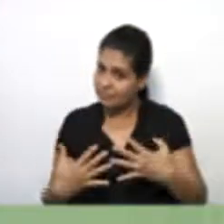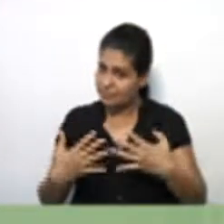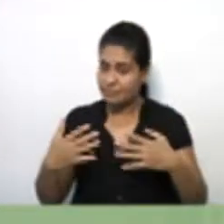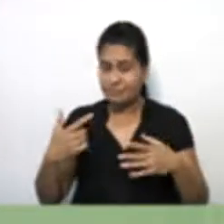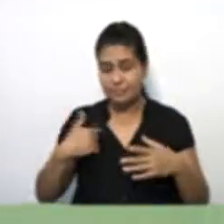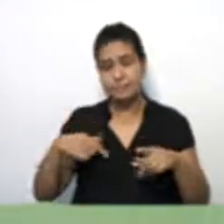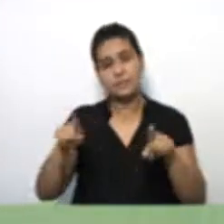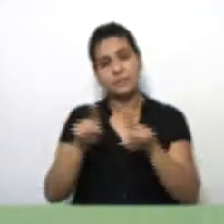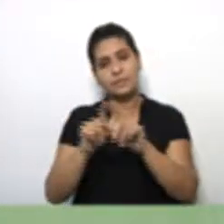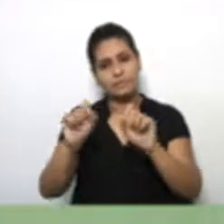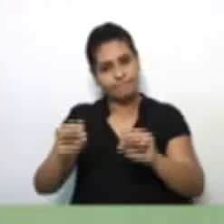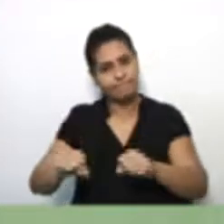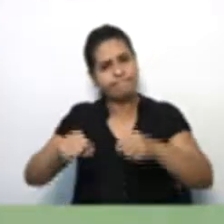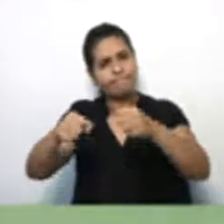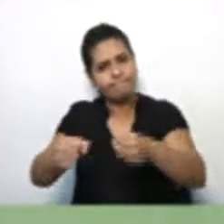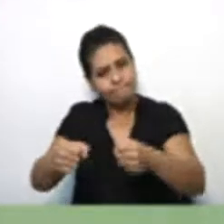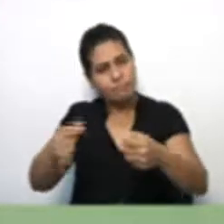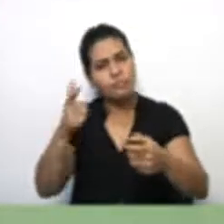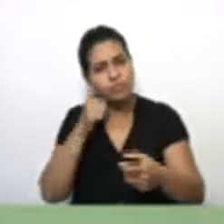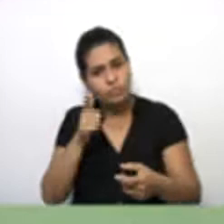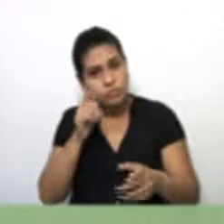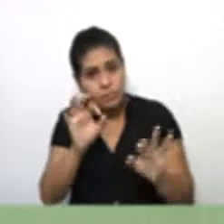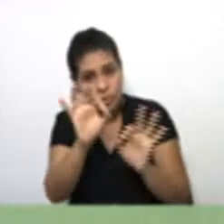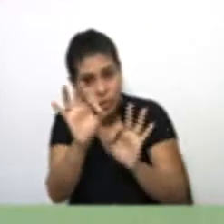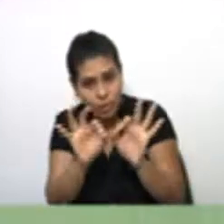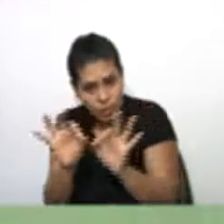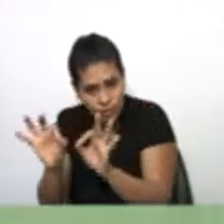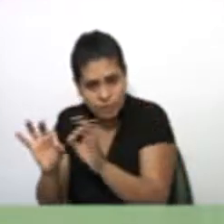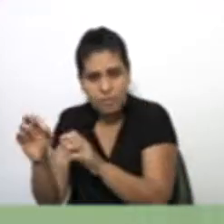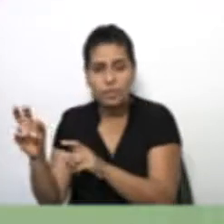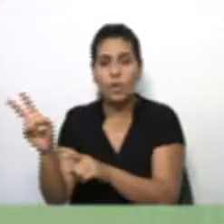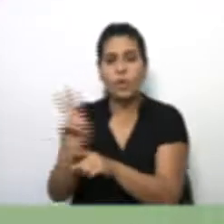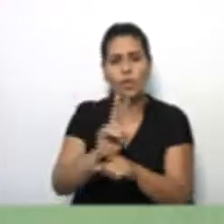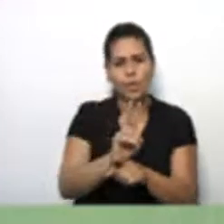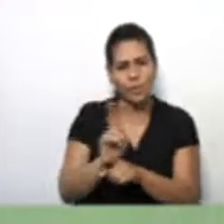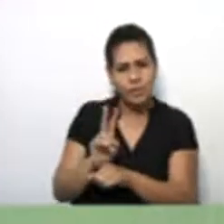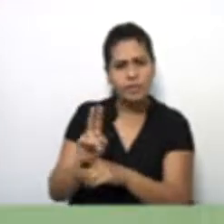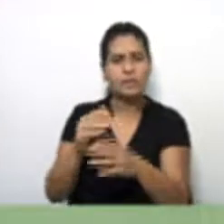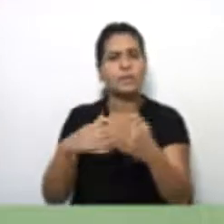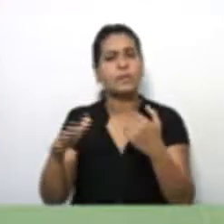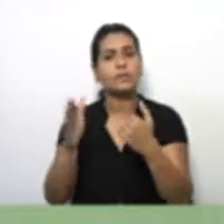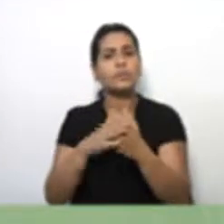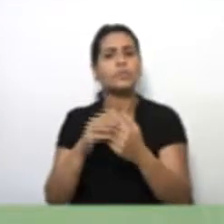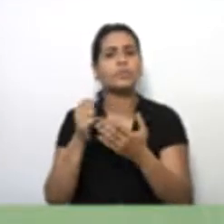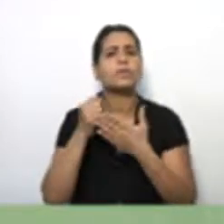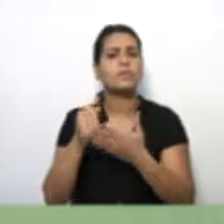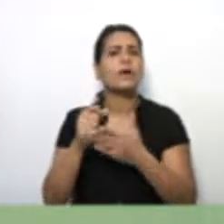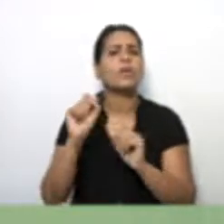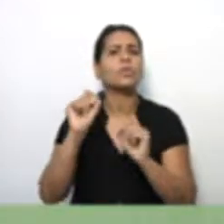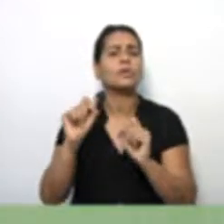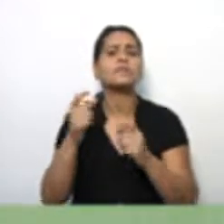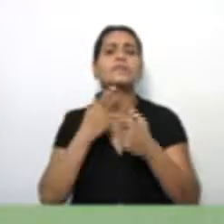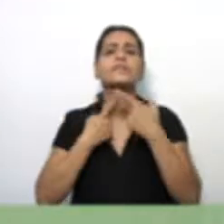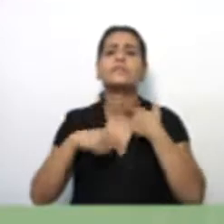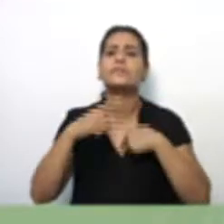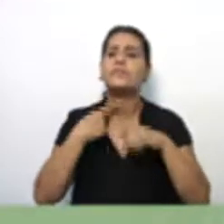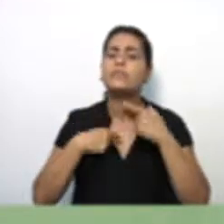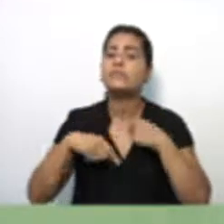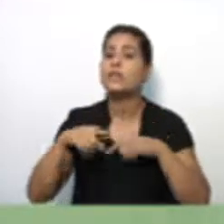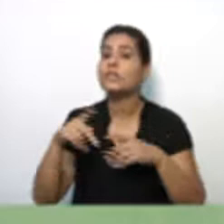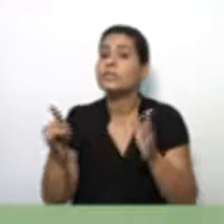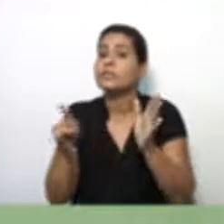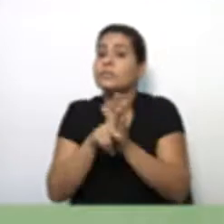que os esforços organizacionais devam ser orientados a atender o quê? Olha isso aqui, ó, as